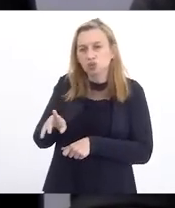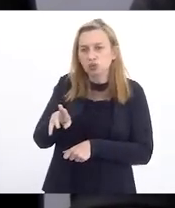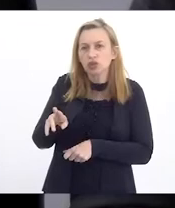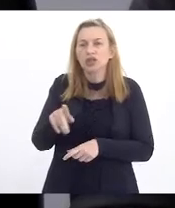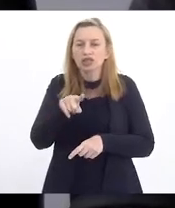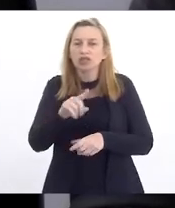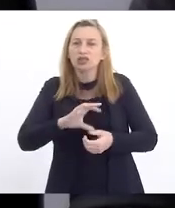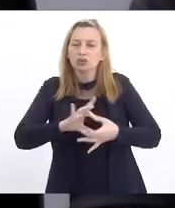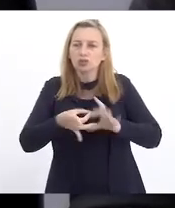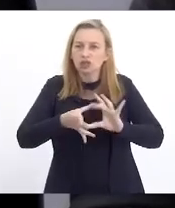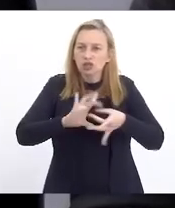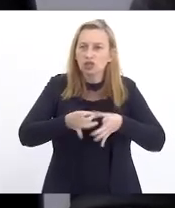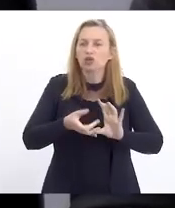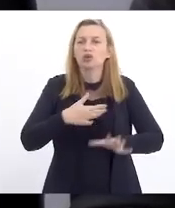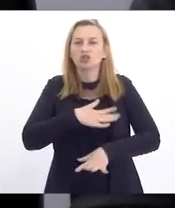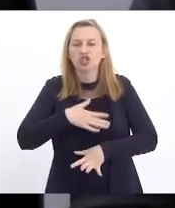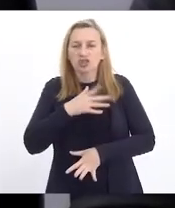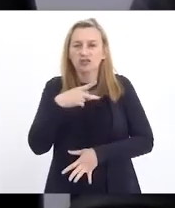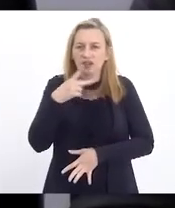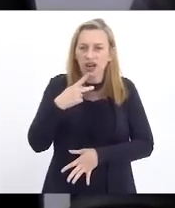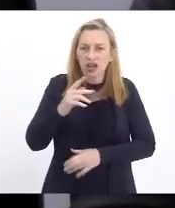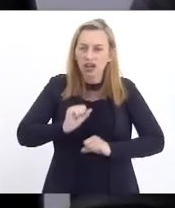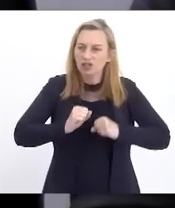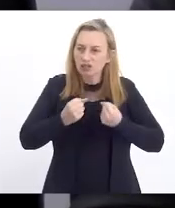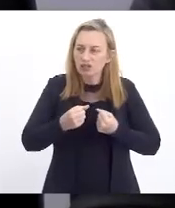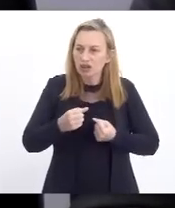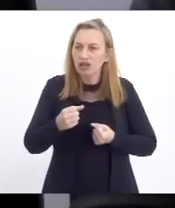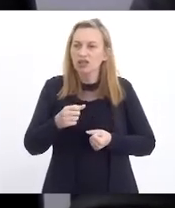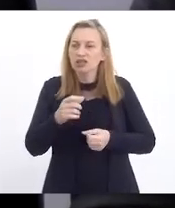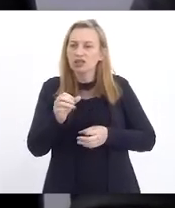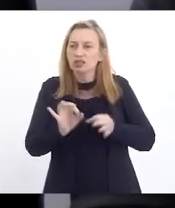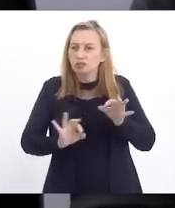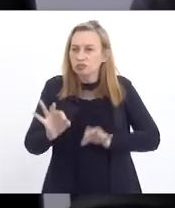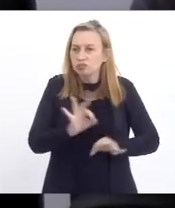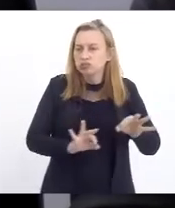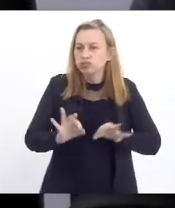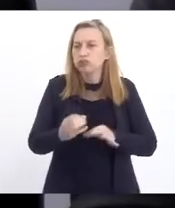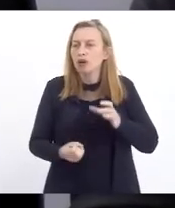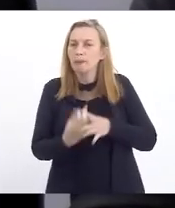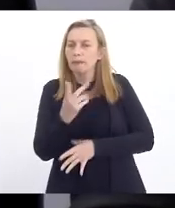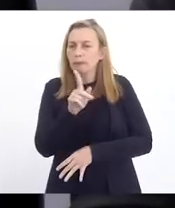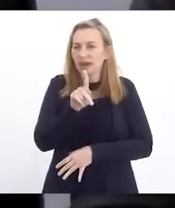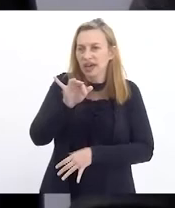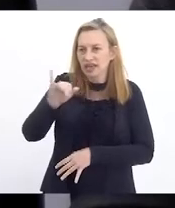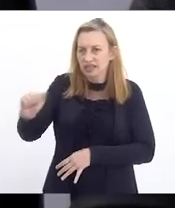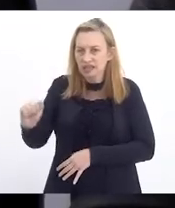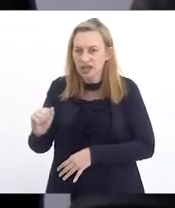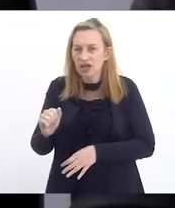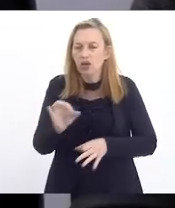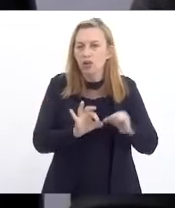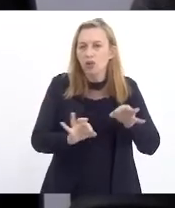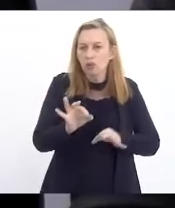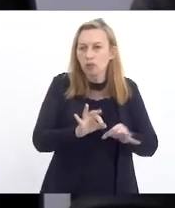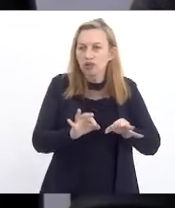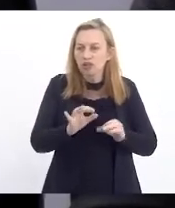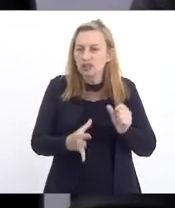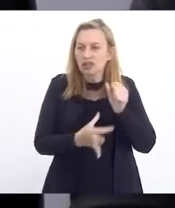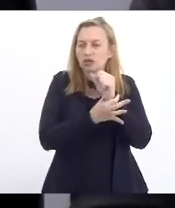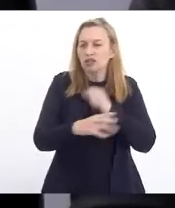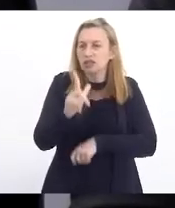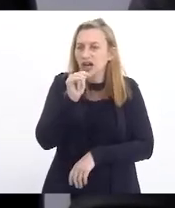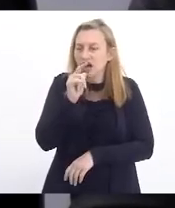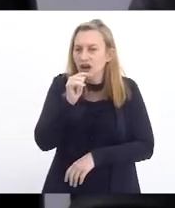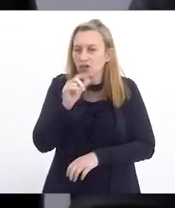contexto, eu gostaria de salientar e reforçar a importância da elaboração de um PSA, ou seja, de um plano de segurança da água do sistema